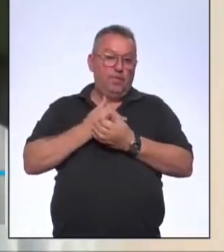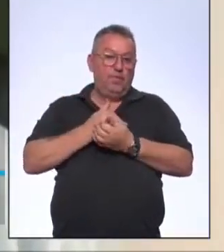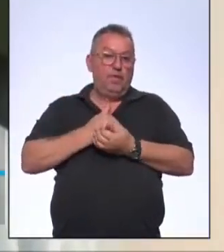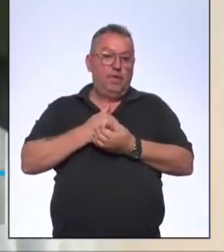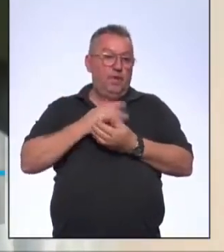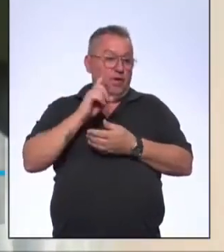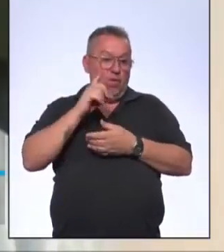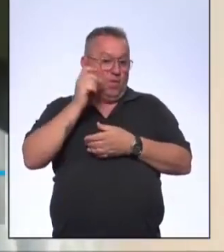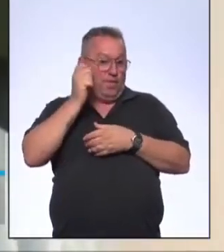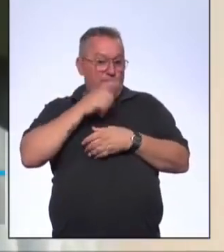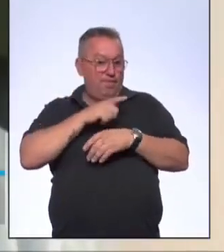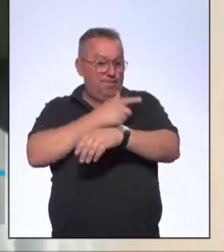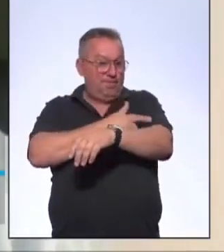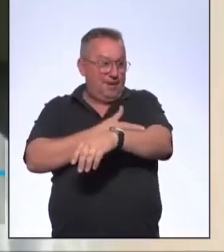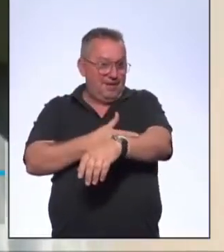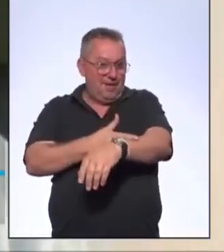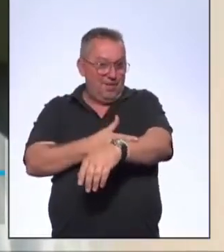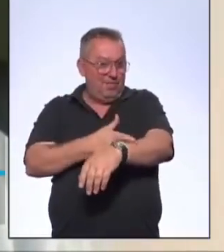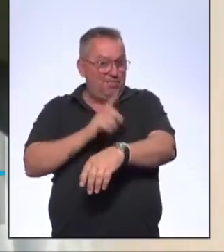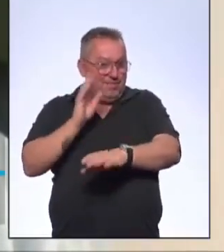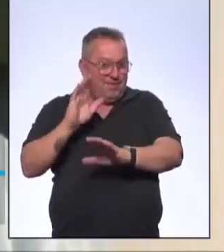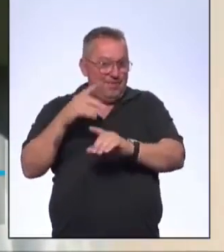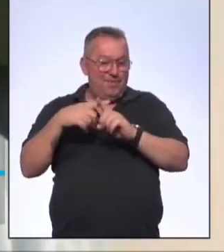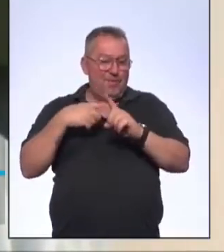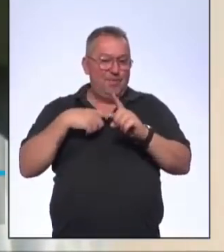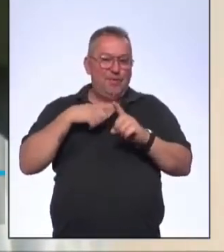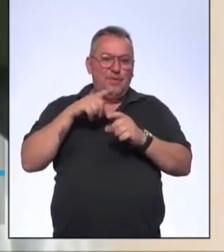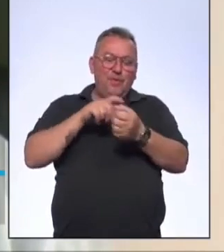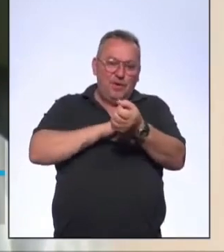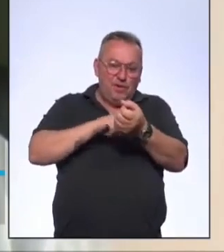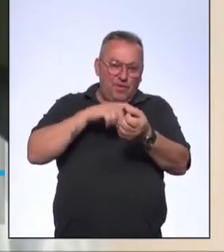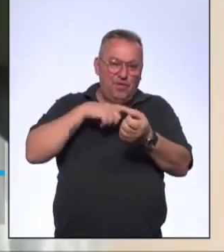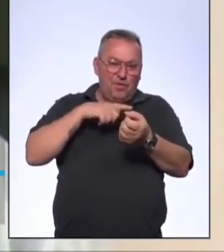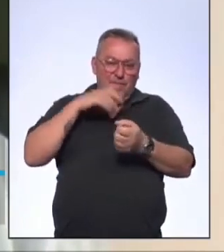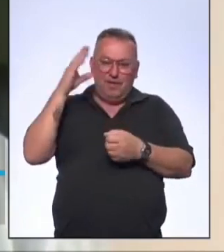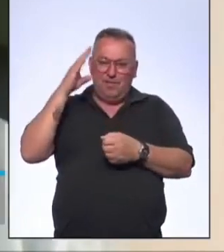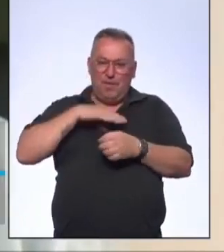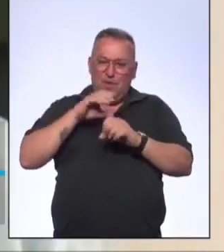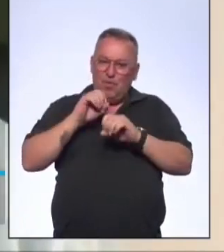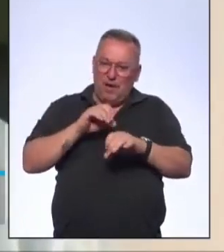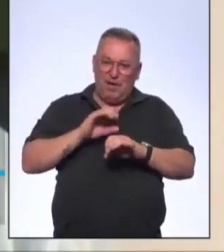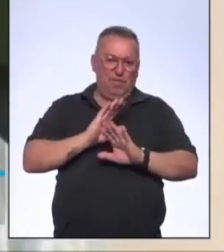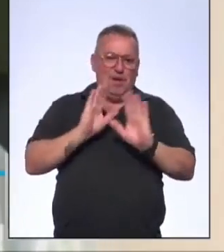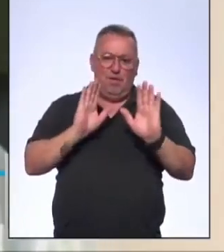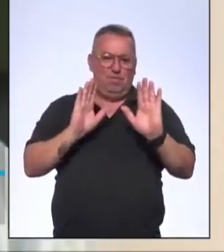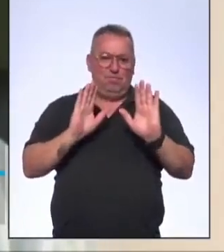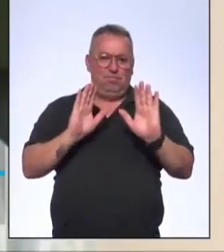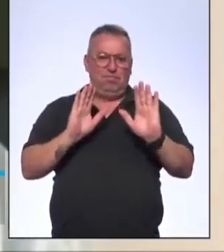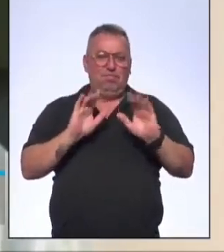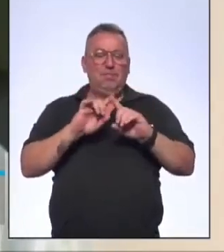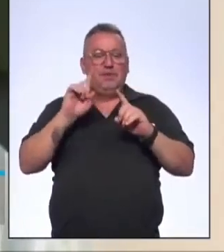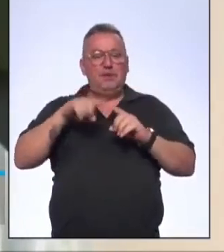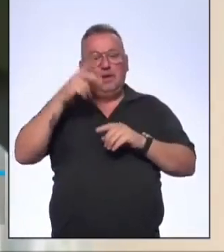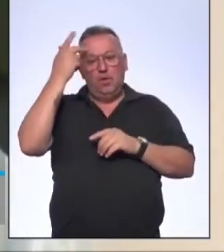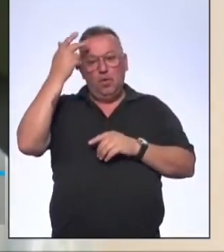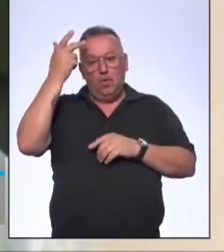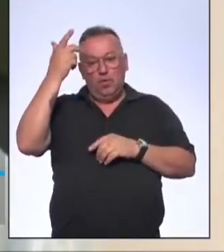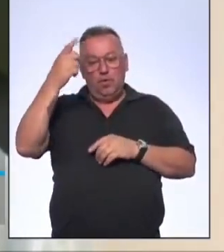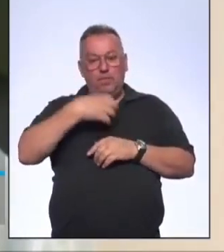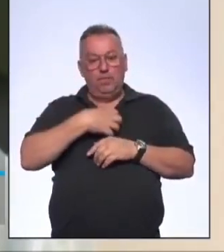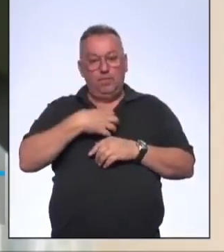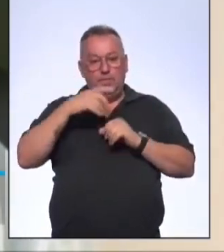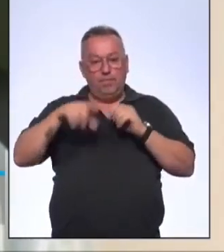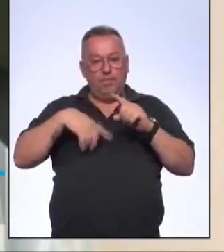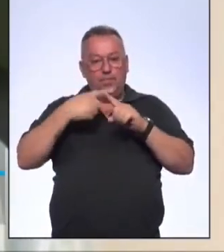mal criado, tá? É diferente. Não é porque eu tô nervoso que eu tenho que ser mal criado, que eu tenho que ser mal educado, né? Mas é normal às vezes se sentir um pouquinho